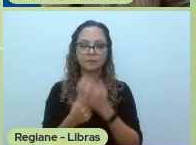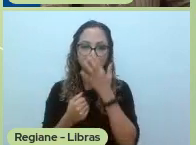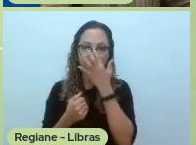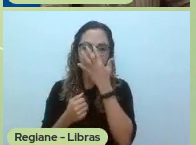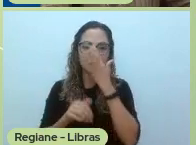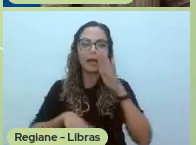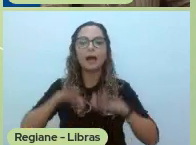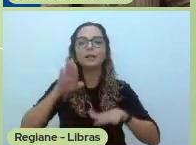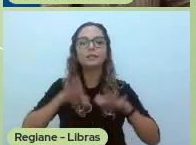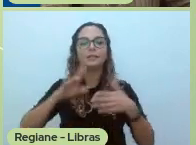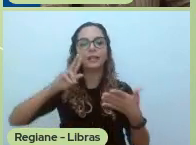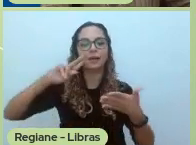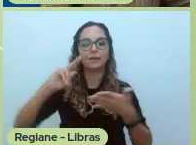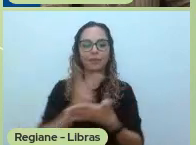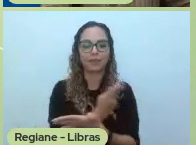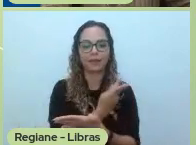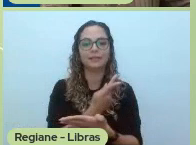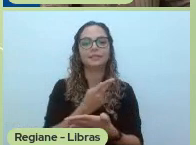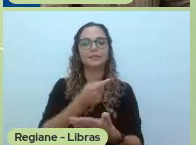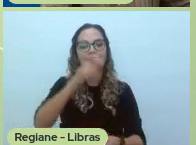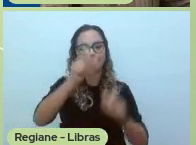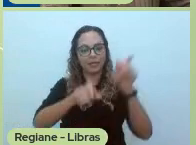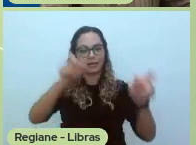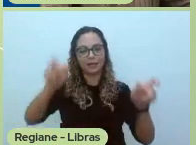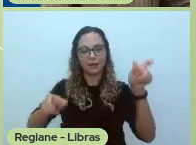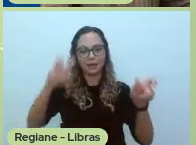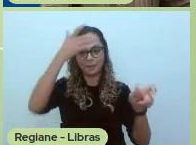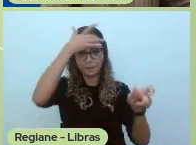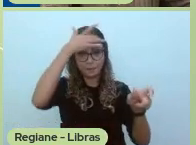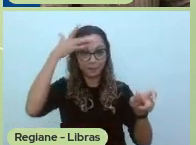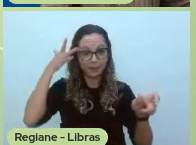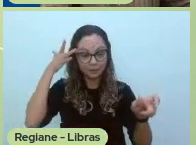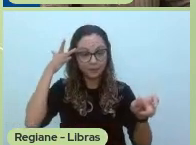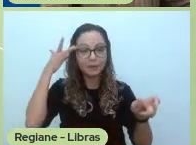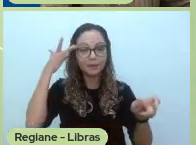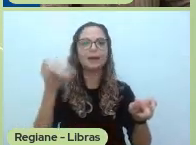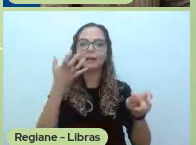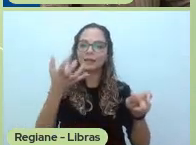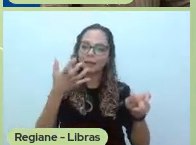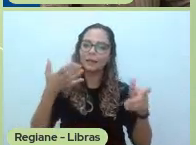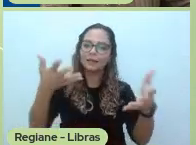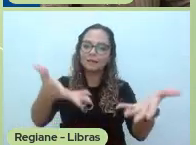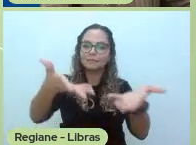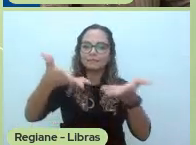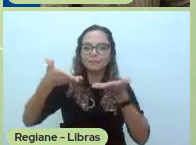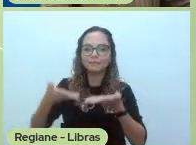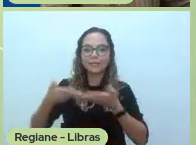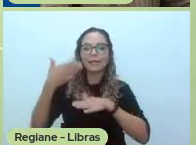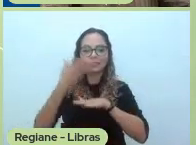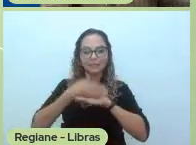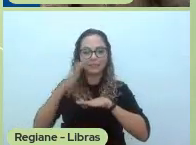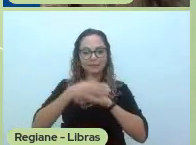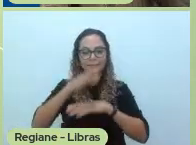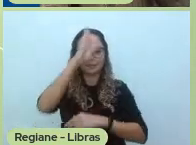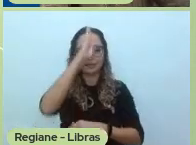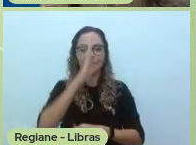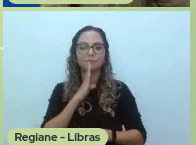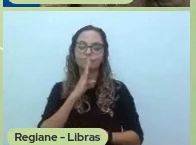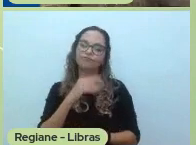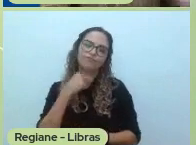público que a gente quer atrair, o treinamento gratuito, ele não é suficiente.